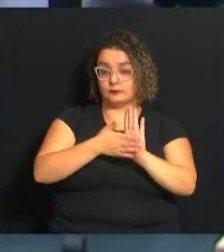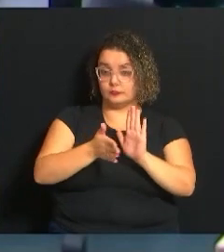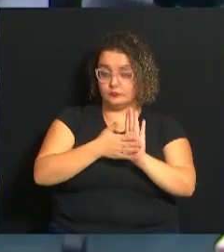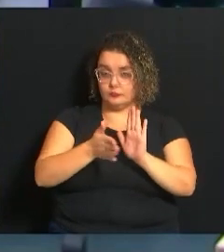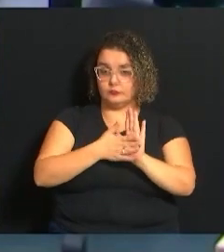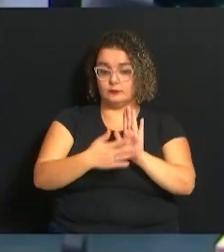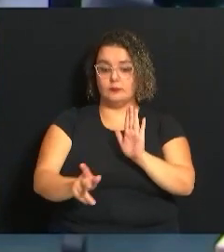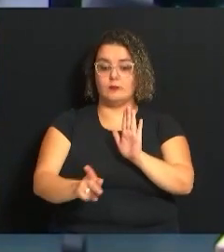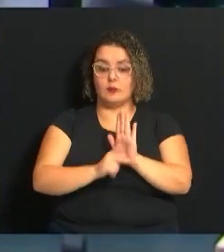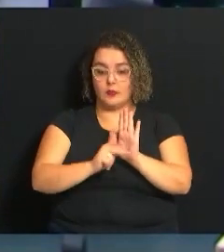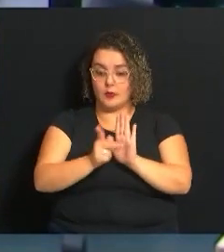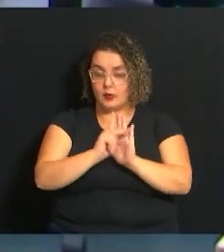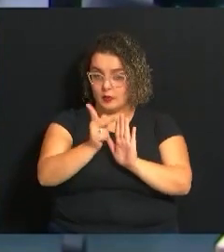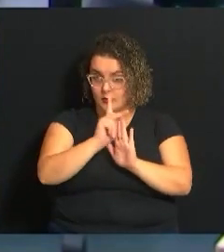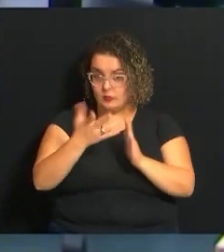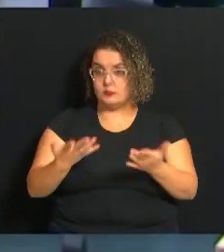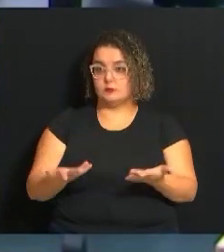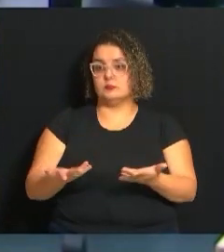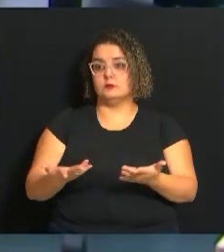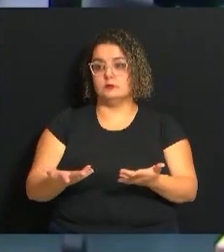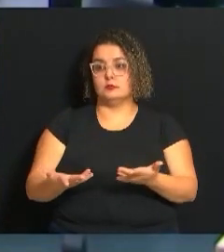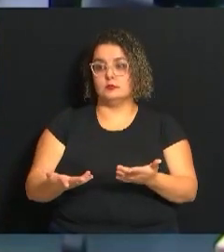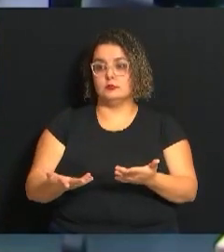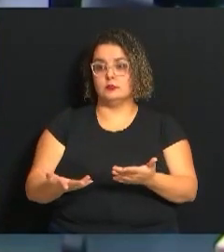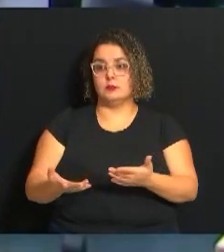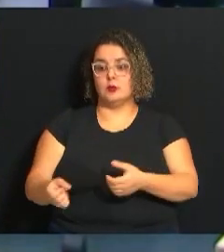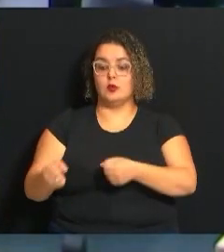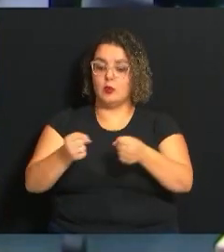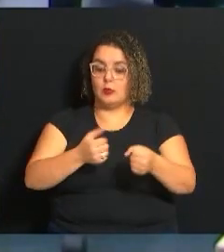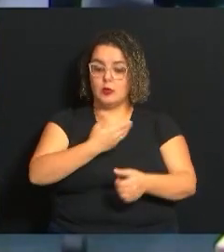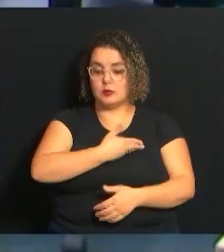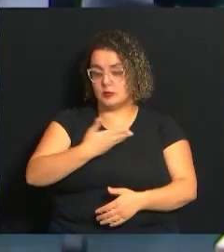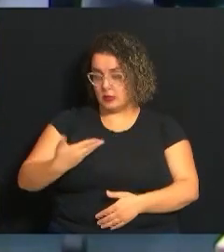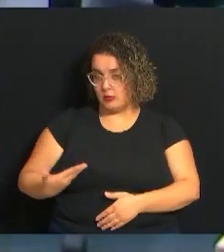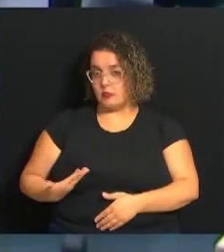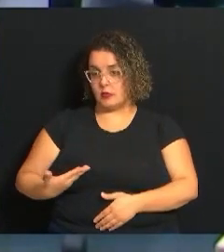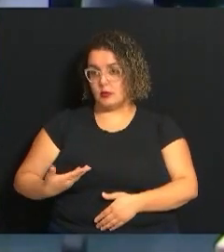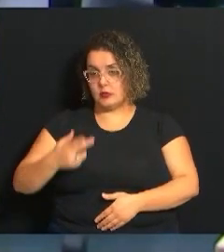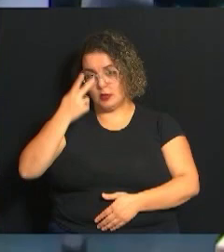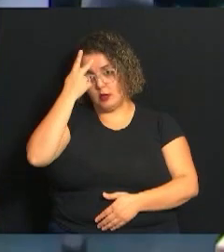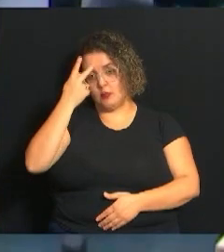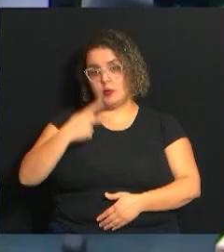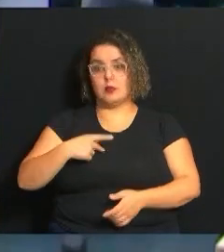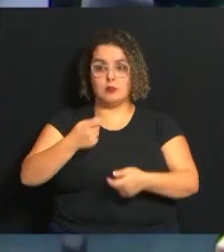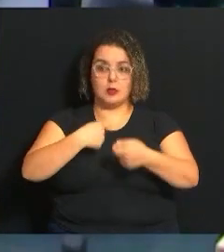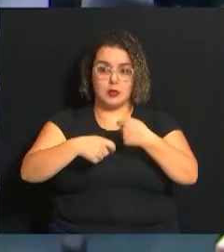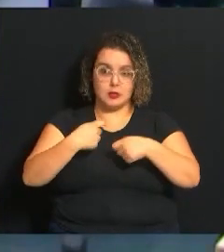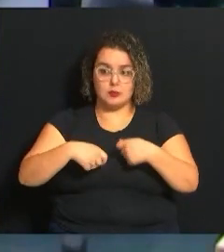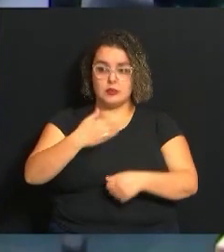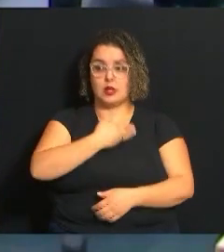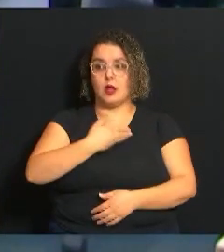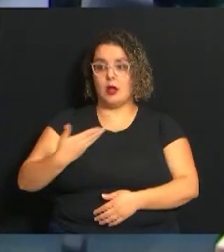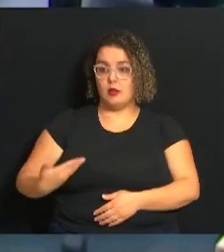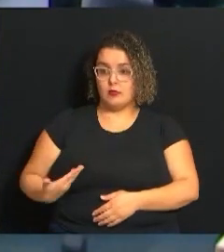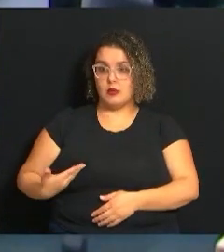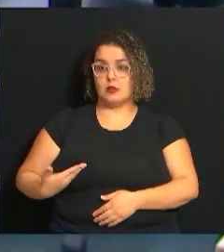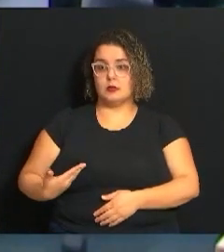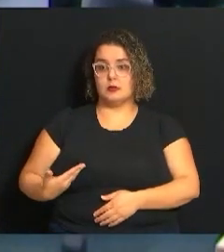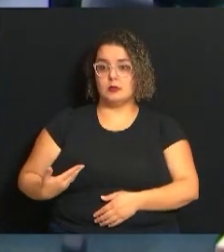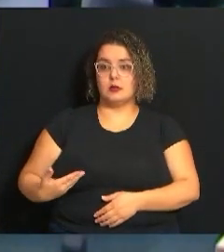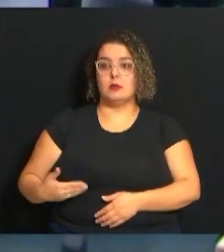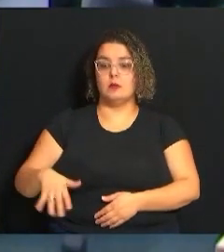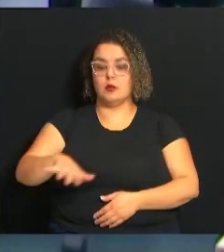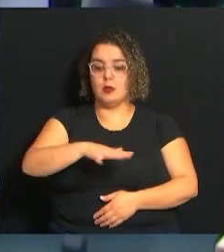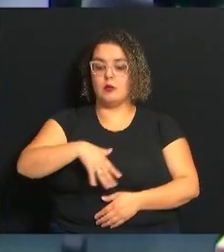projeto que partisse do poder público, né, ou da própria administração pública, vindo do legislativo,